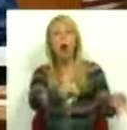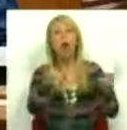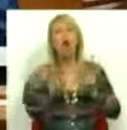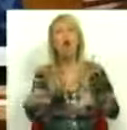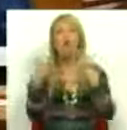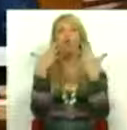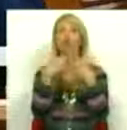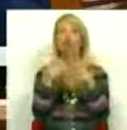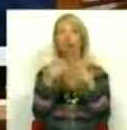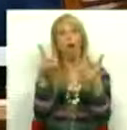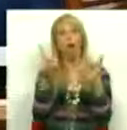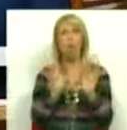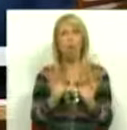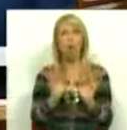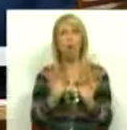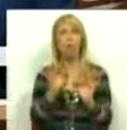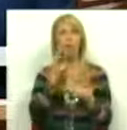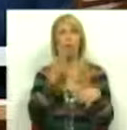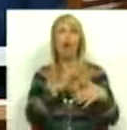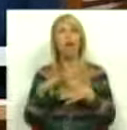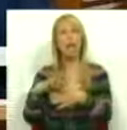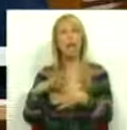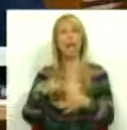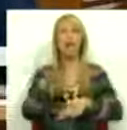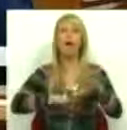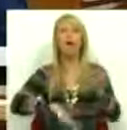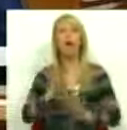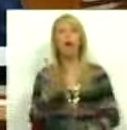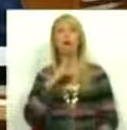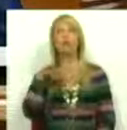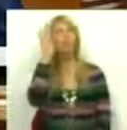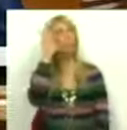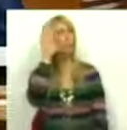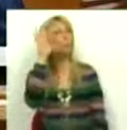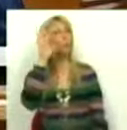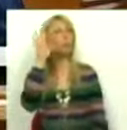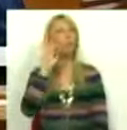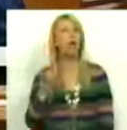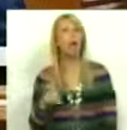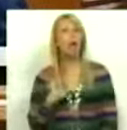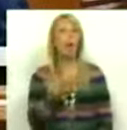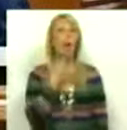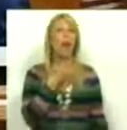líder, a assobiar para o lado e cavalgar a demagogia mais barata. Em